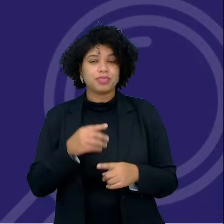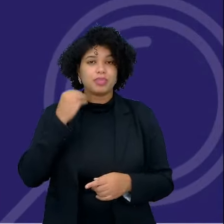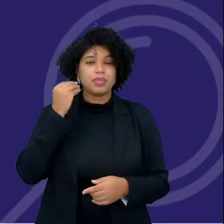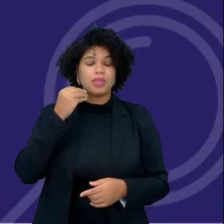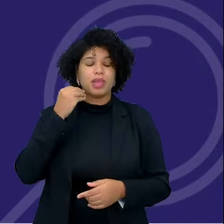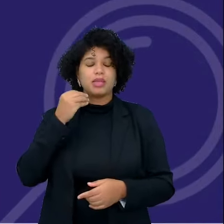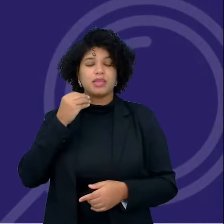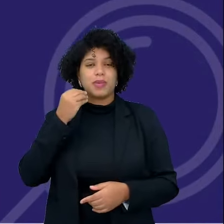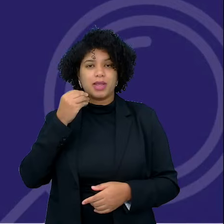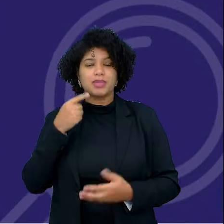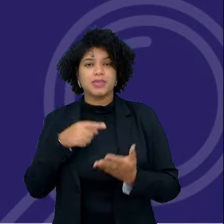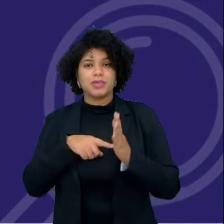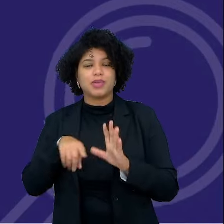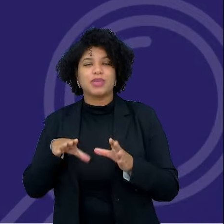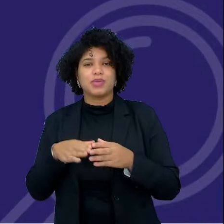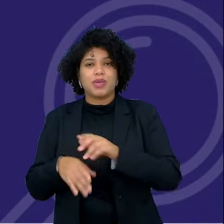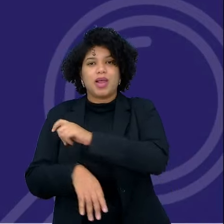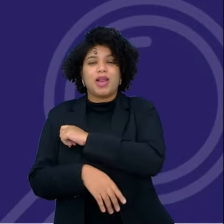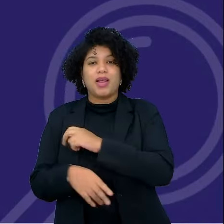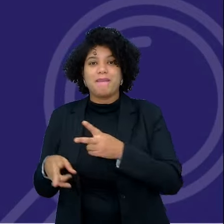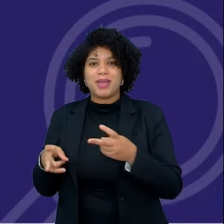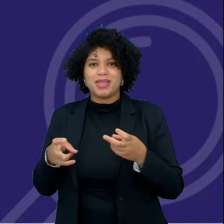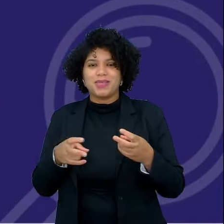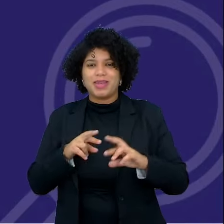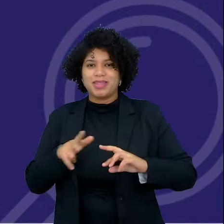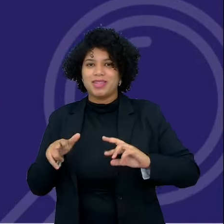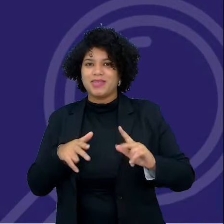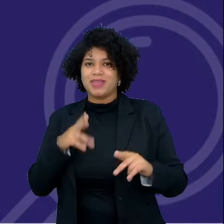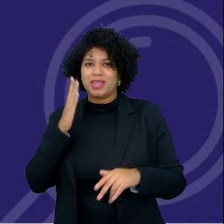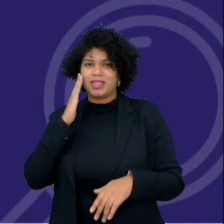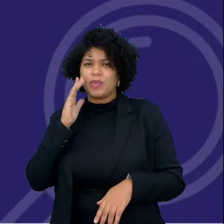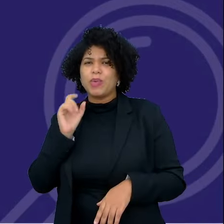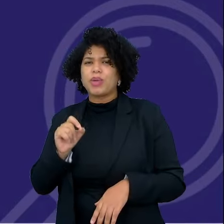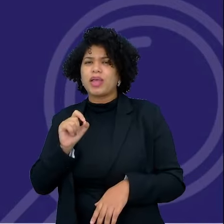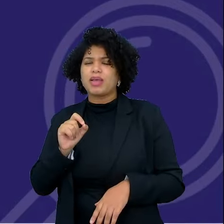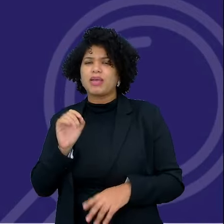percebe essa diferença e aí ele vai ter que identificar qual é o fator.